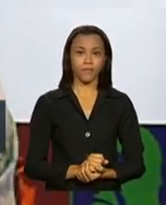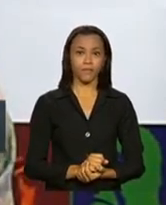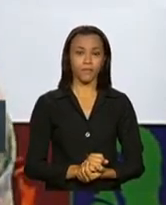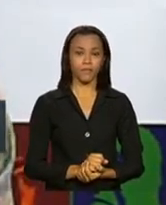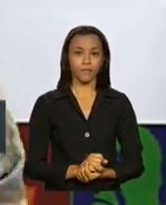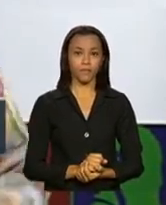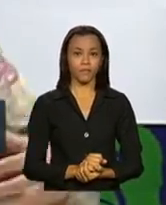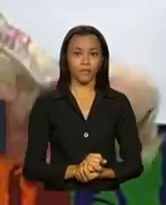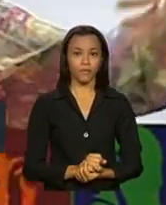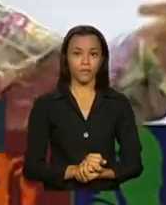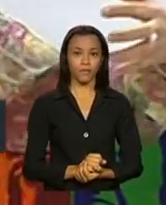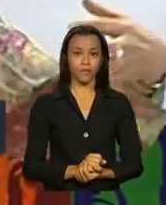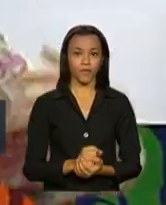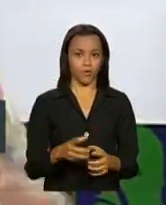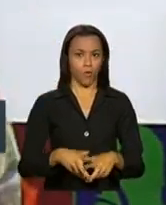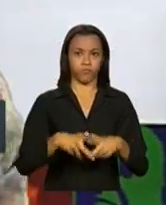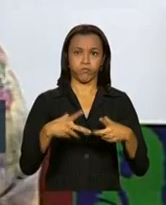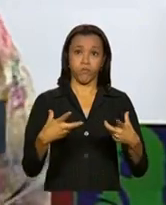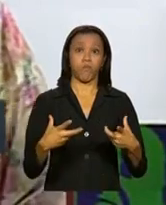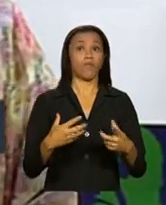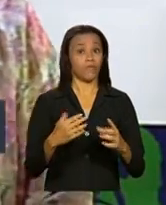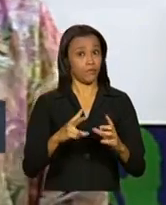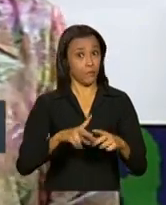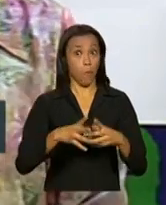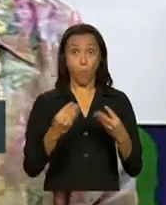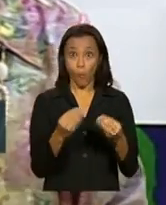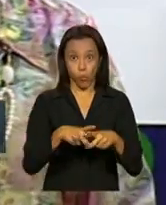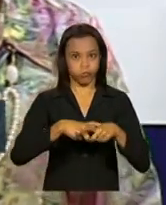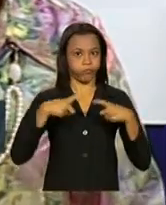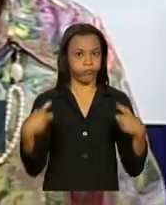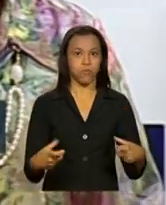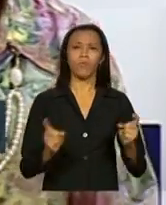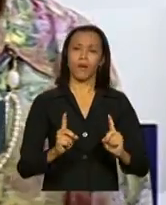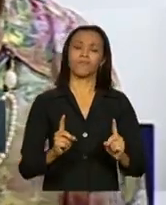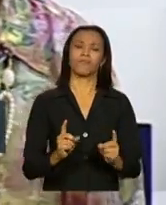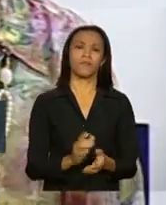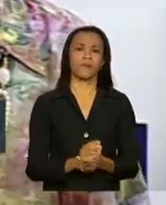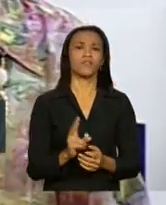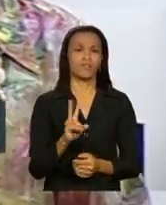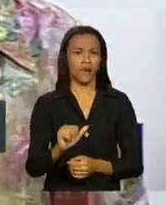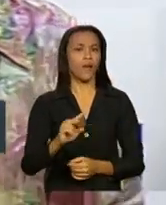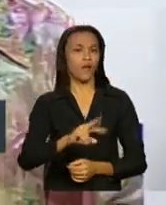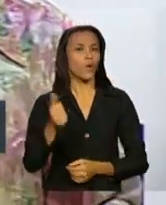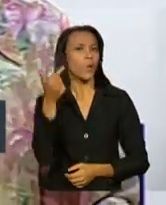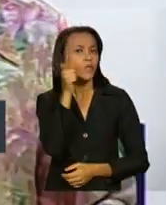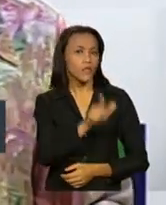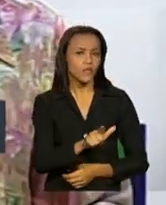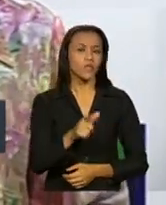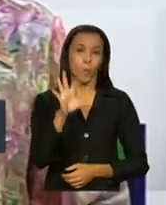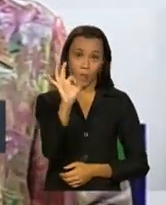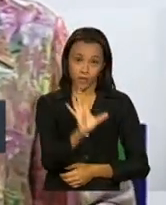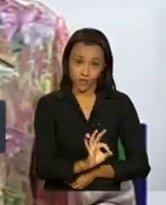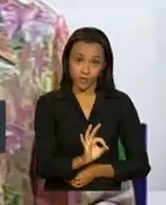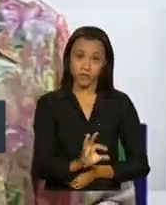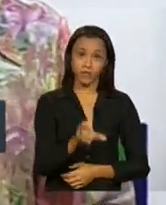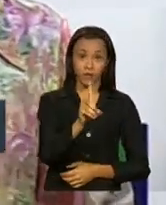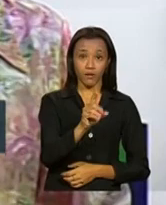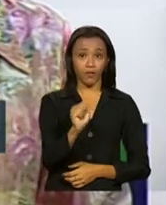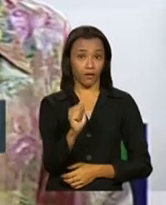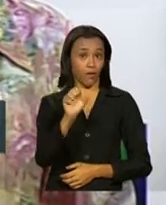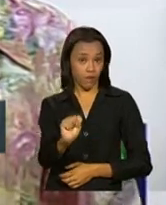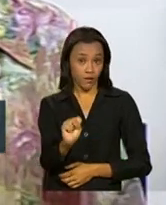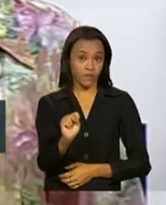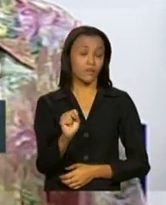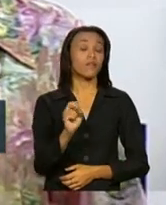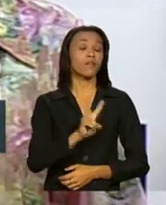eh não é uma porção desse tamanho é um percentual de dasas